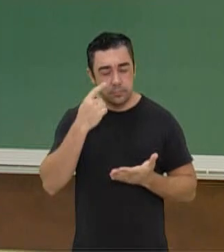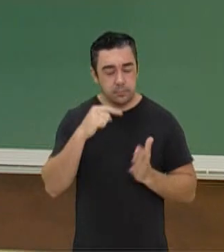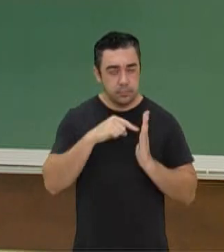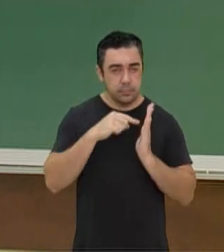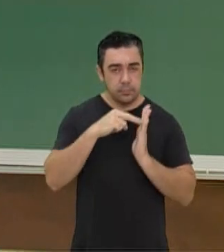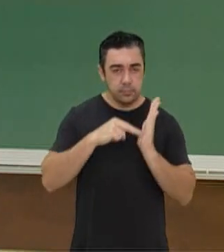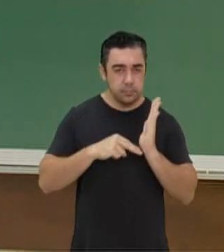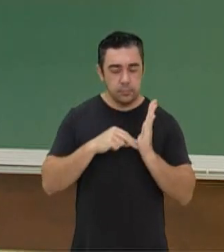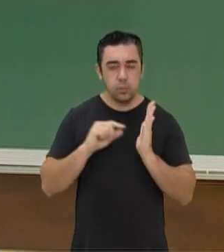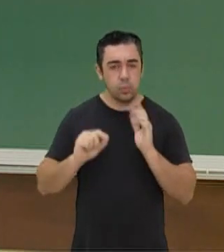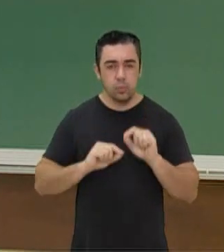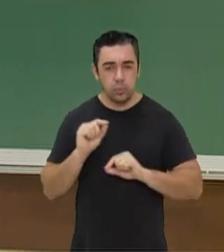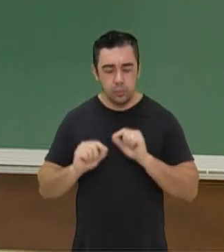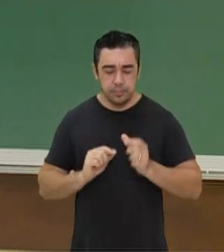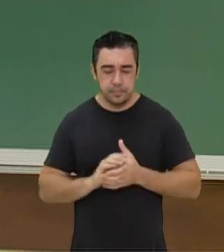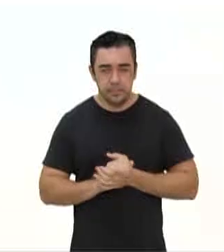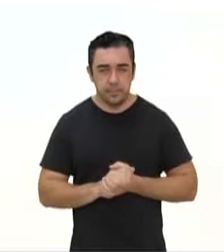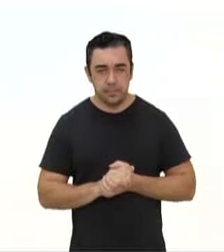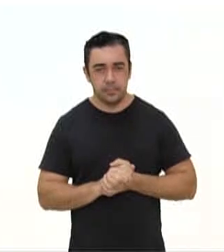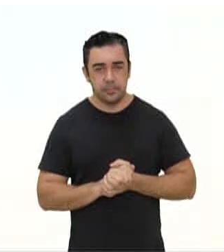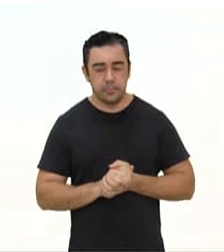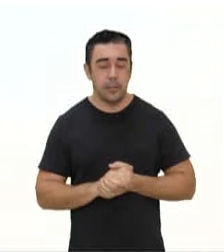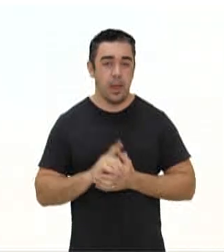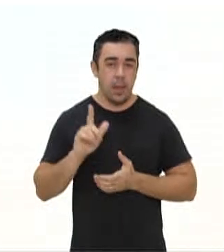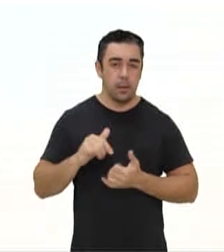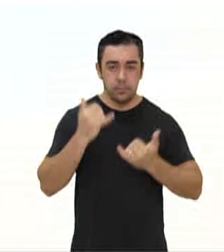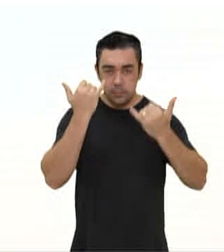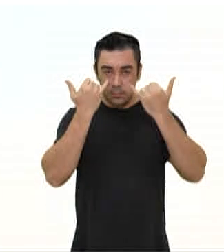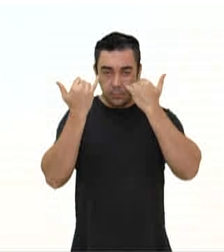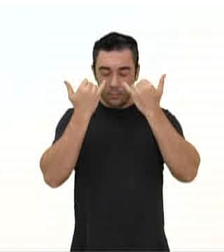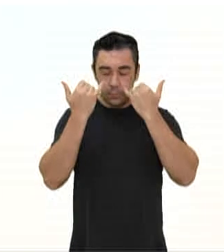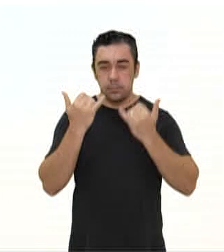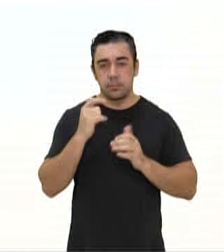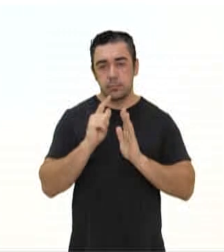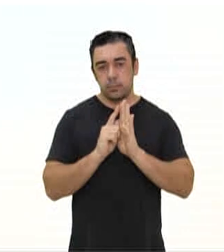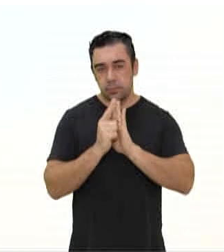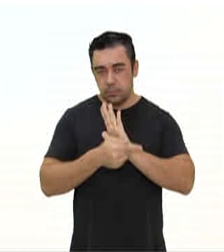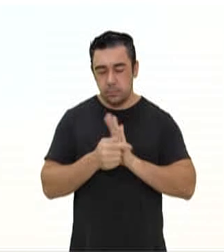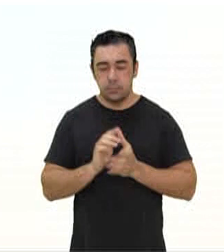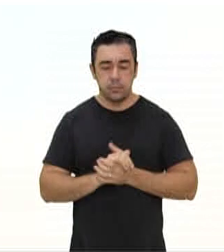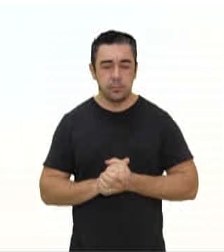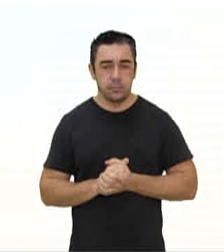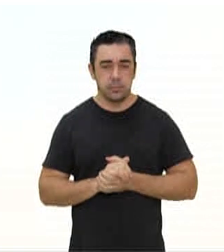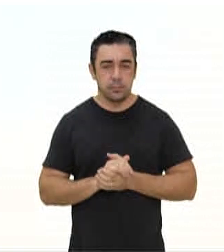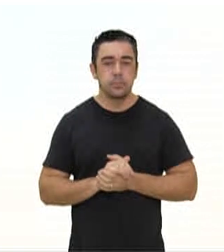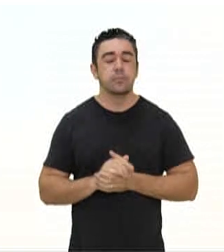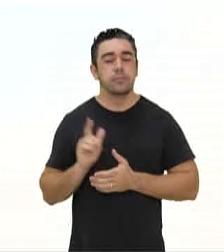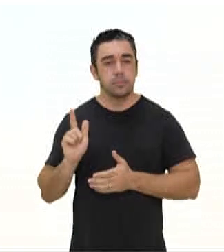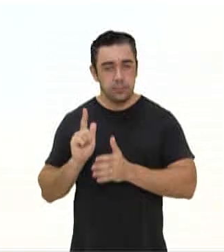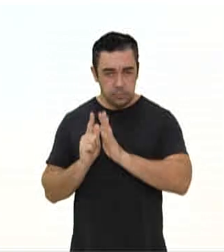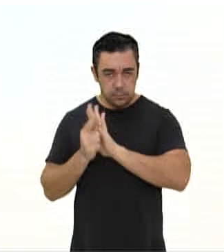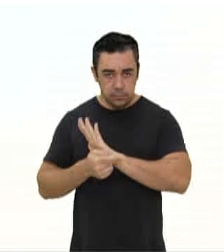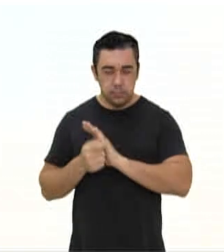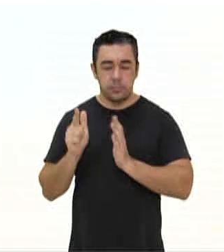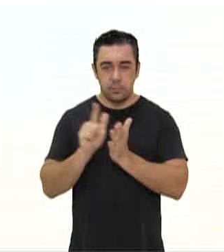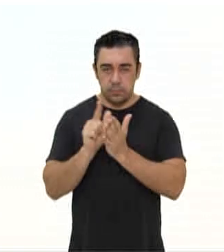pouquinho sobre a reportagem. Informações sobre o gênero. A reportagem é um gênero